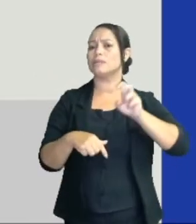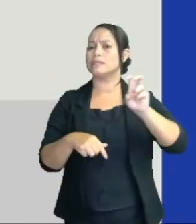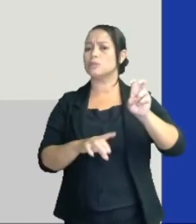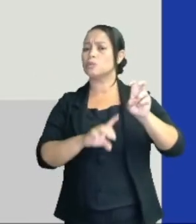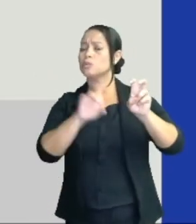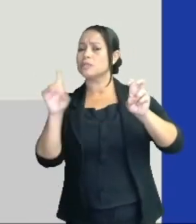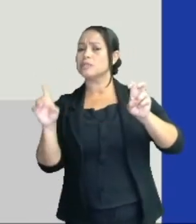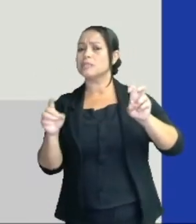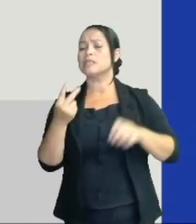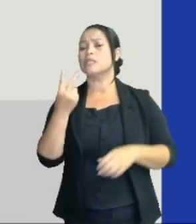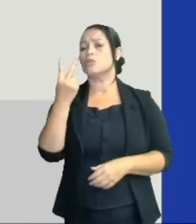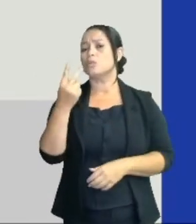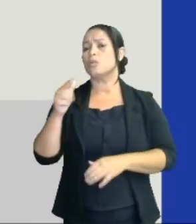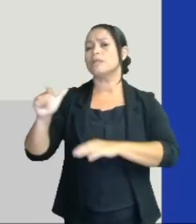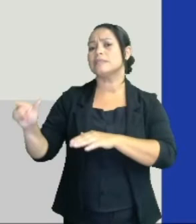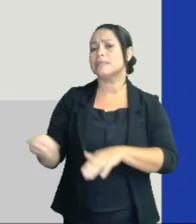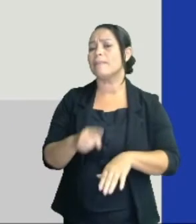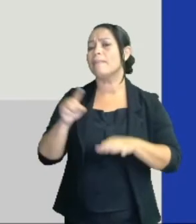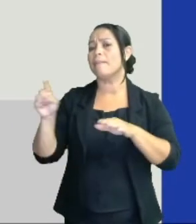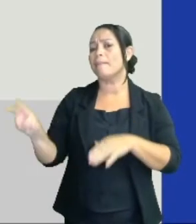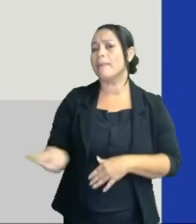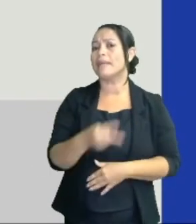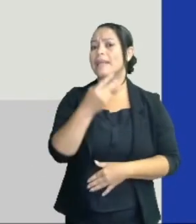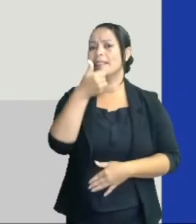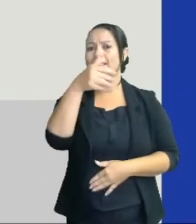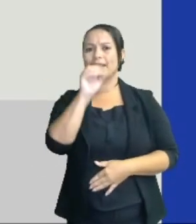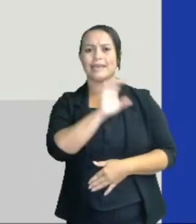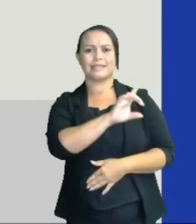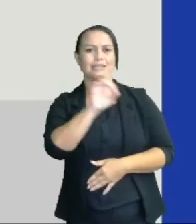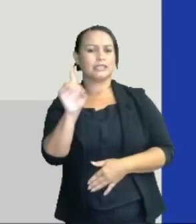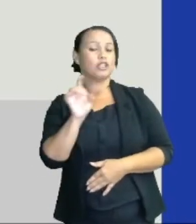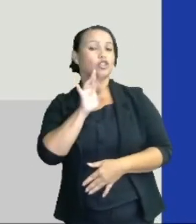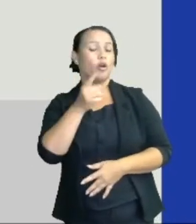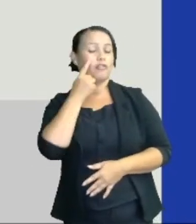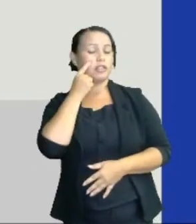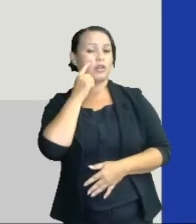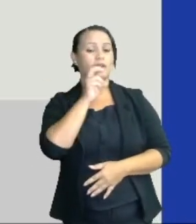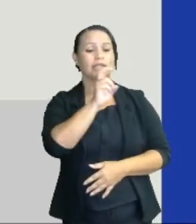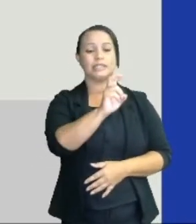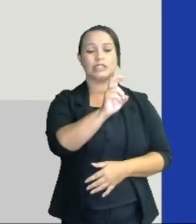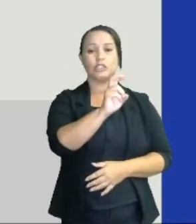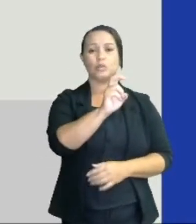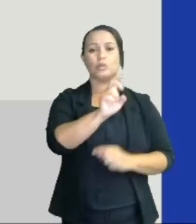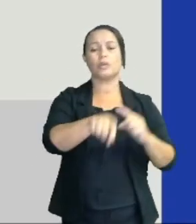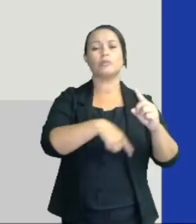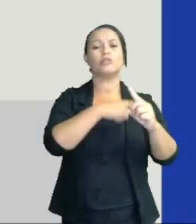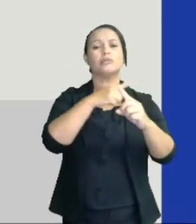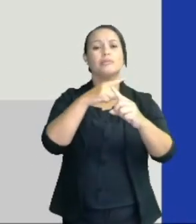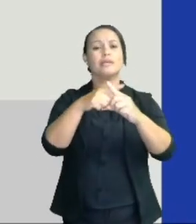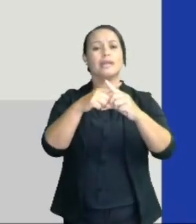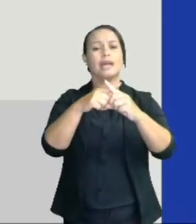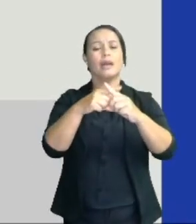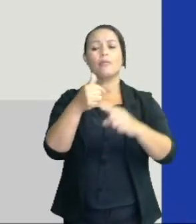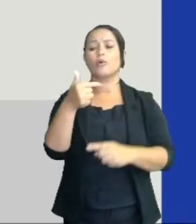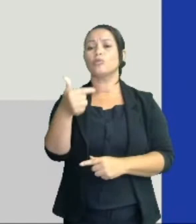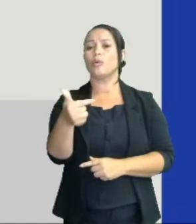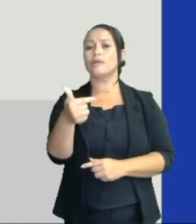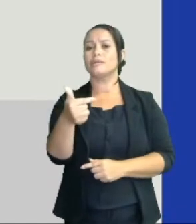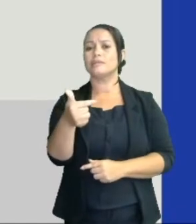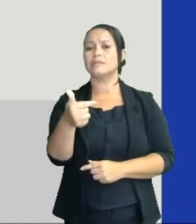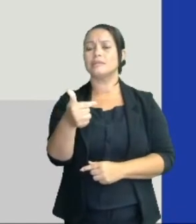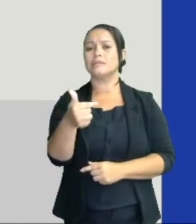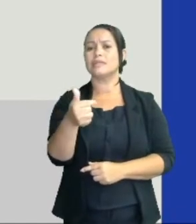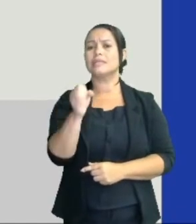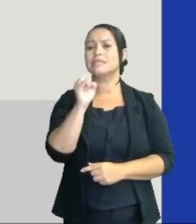2 semanas ela vai trabalhar 10 dias. É só a gente pegar, ó, 5 e multiplicar por 2.